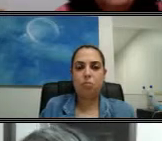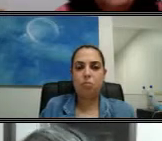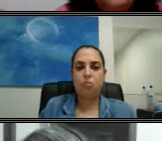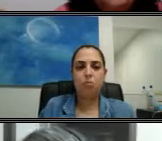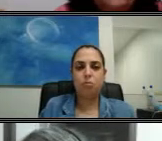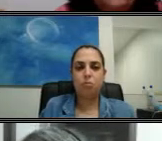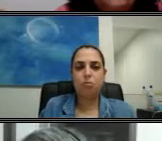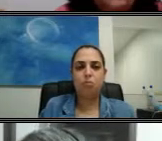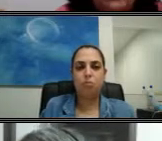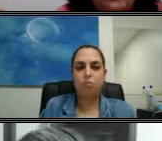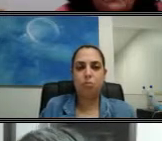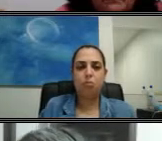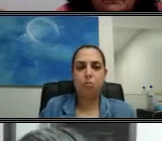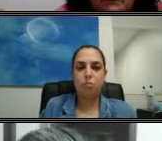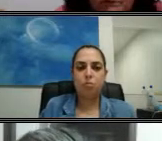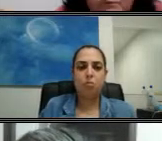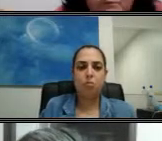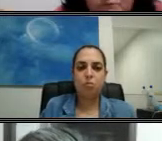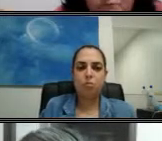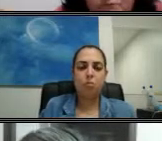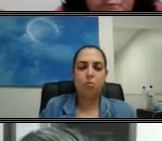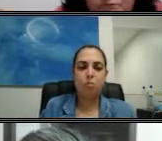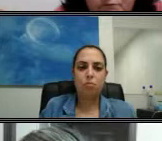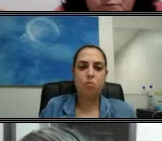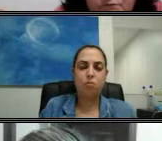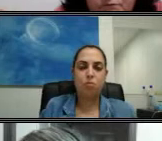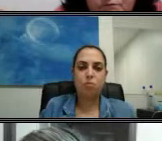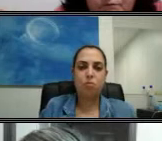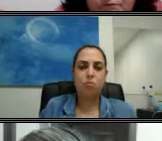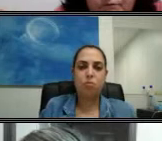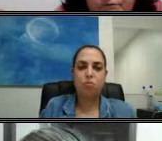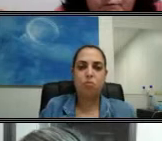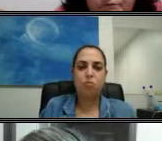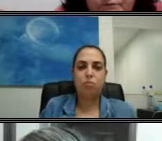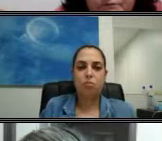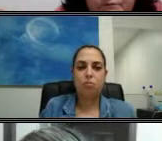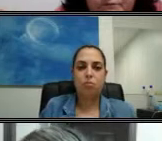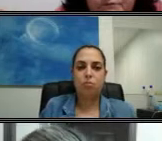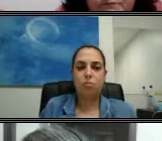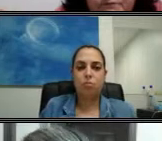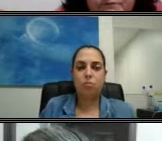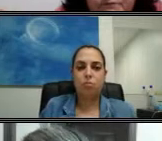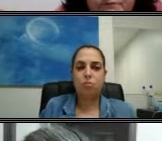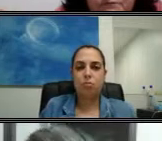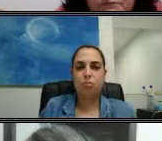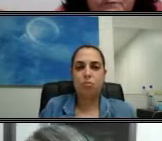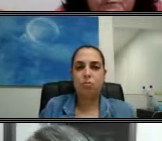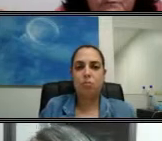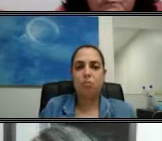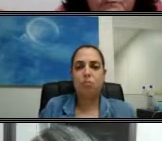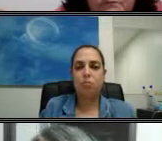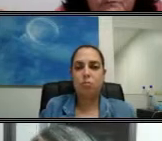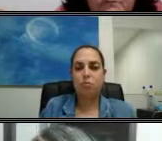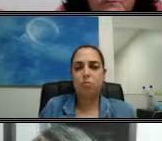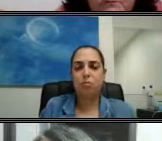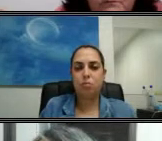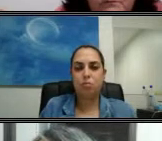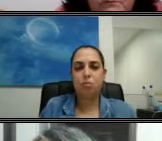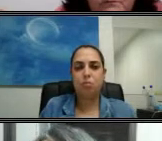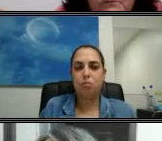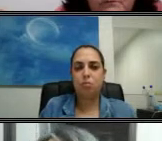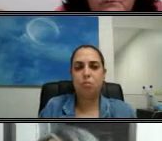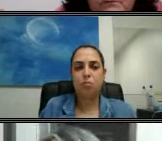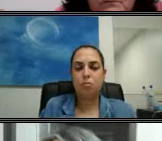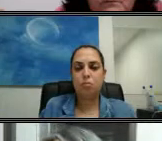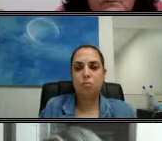desatenção. E as 9 últimas relacionadas à hiperatividade e impulsividade. Tá? E os pais